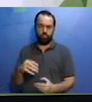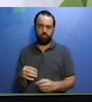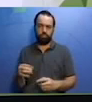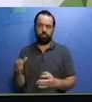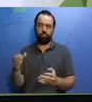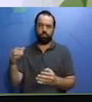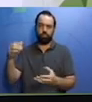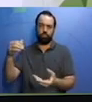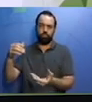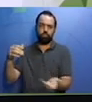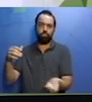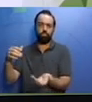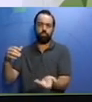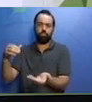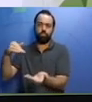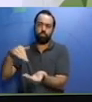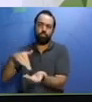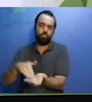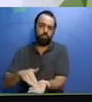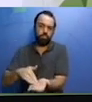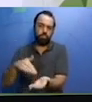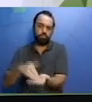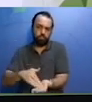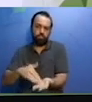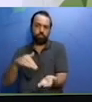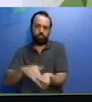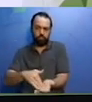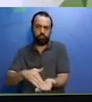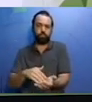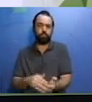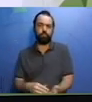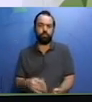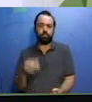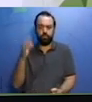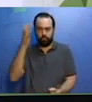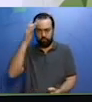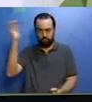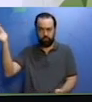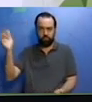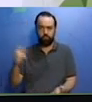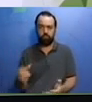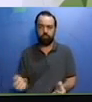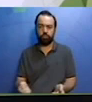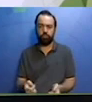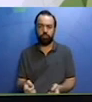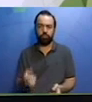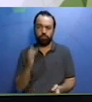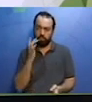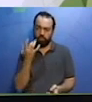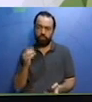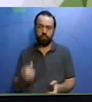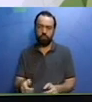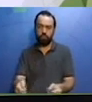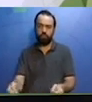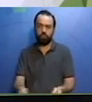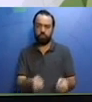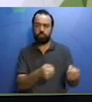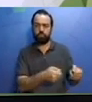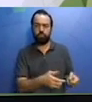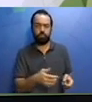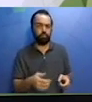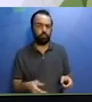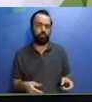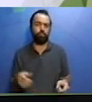maior facilidade. Então, essa técnica facilita o garimpo. Só que esse mercúrio é